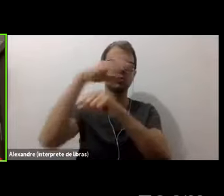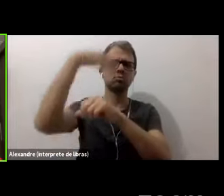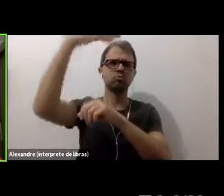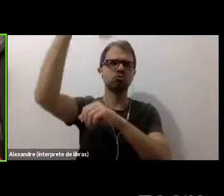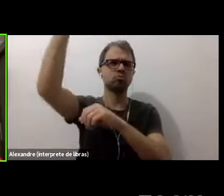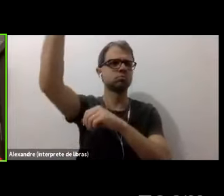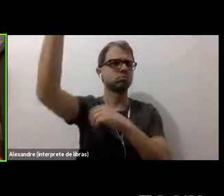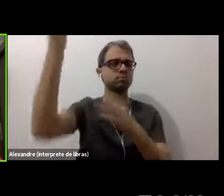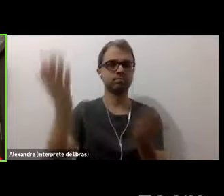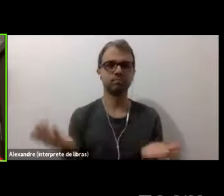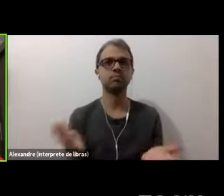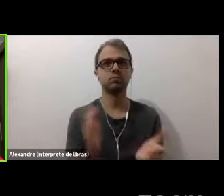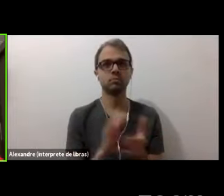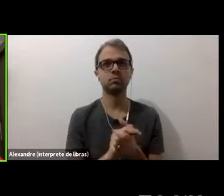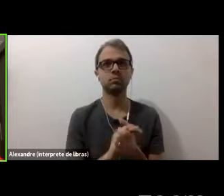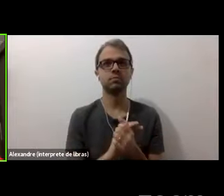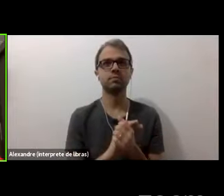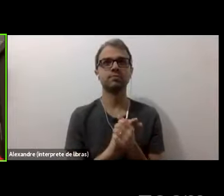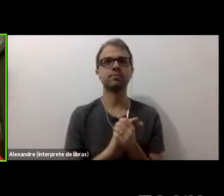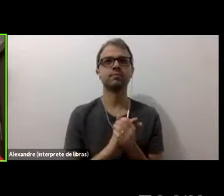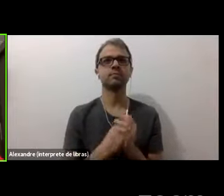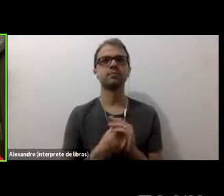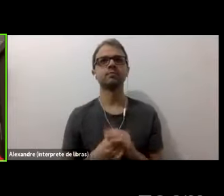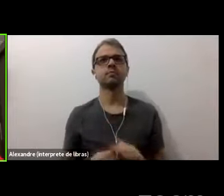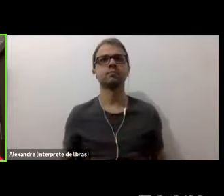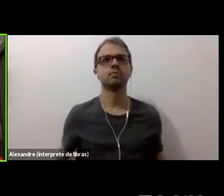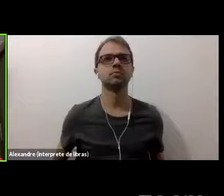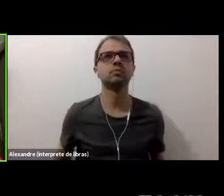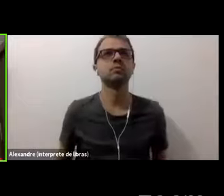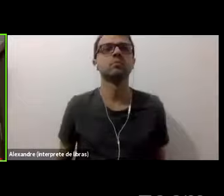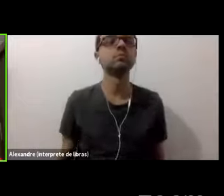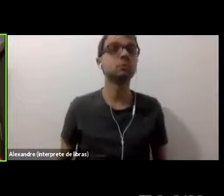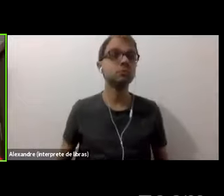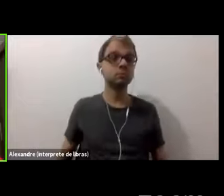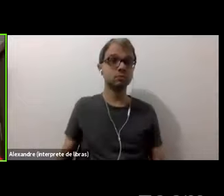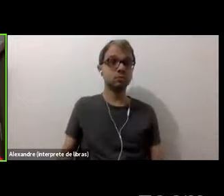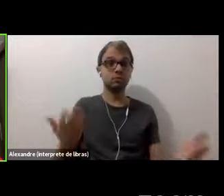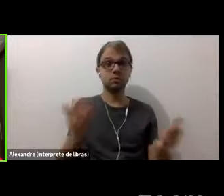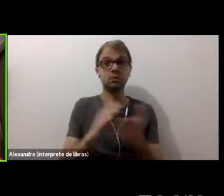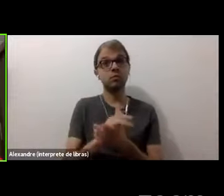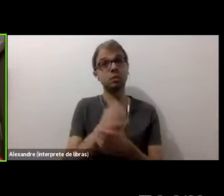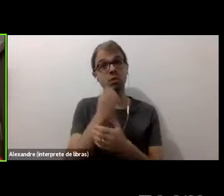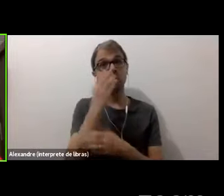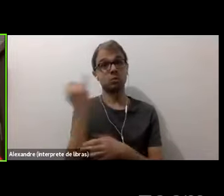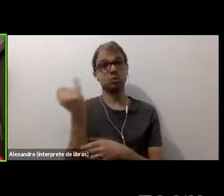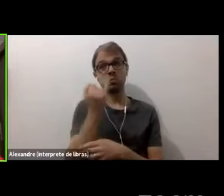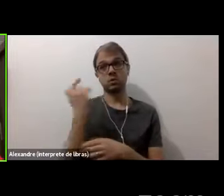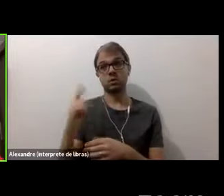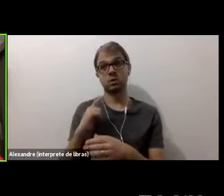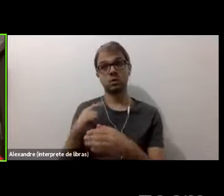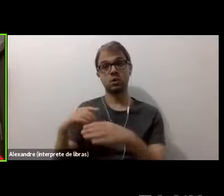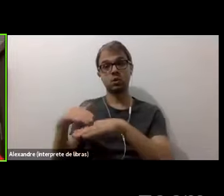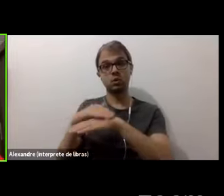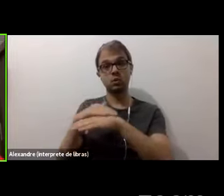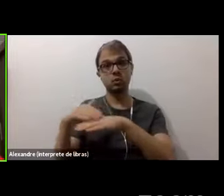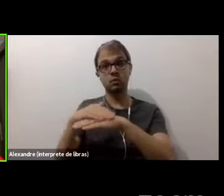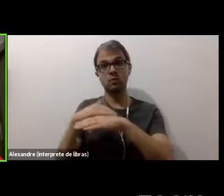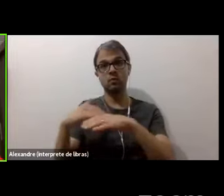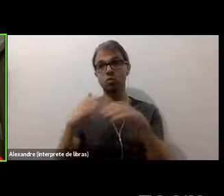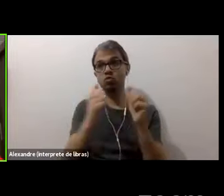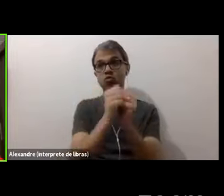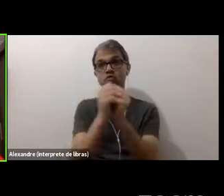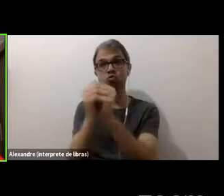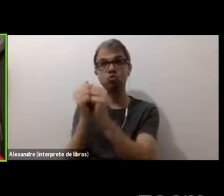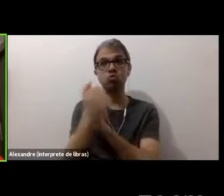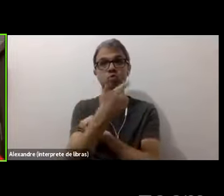E é só isso, e é só com essa conversa com todos, né, com essa organização, com esse senso de